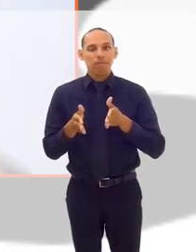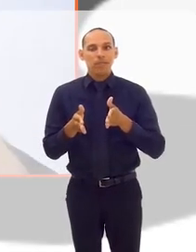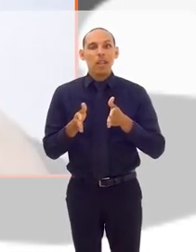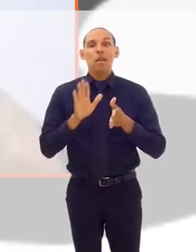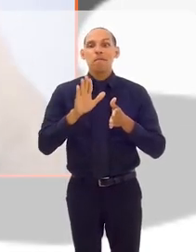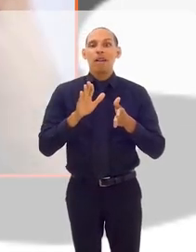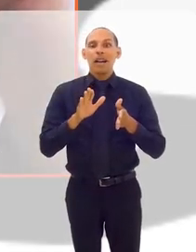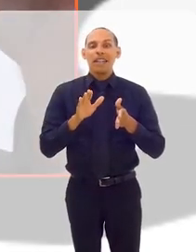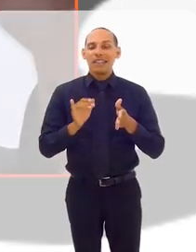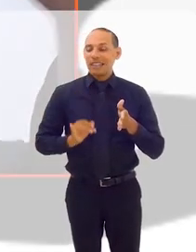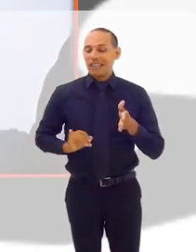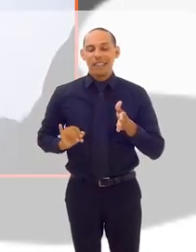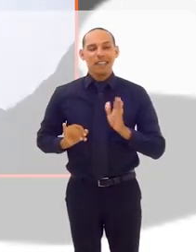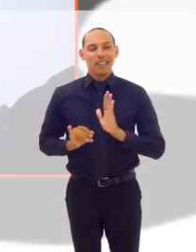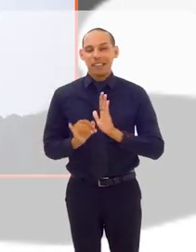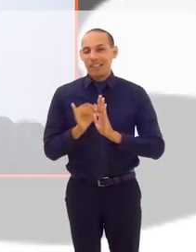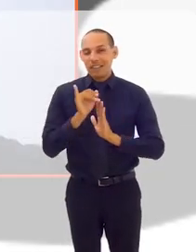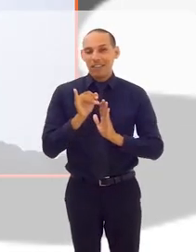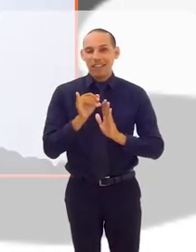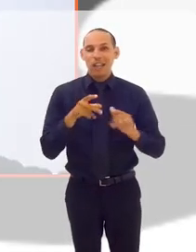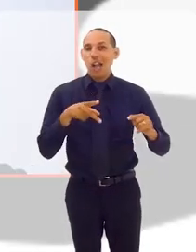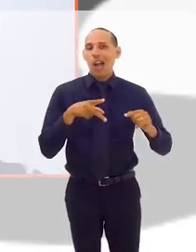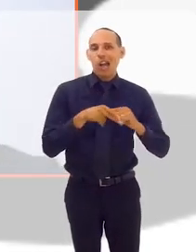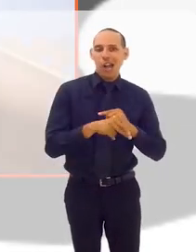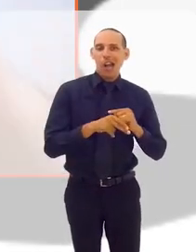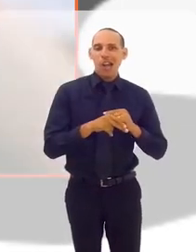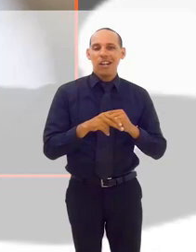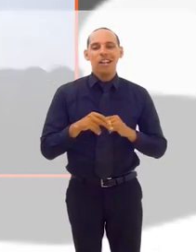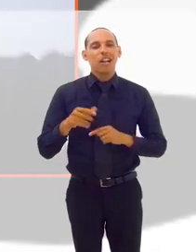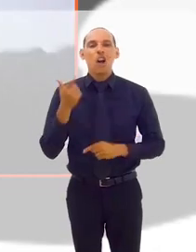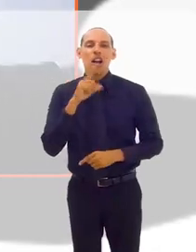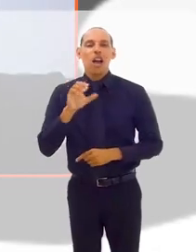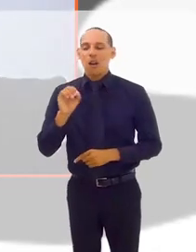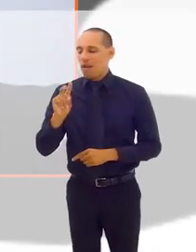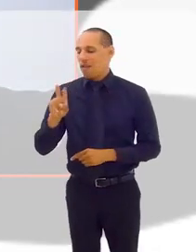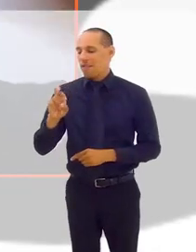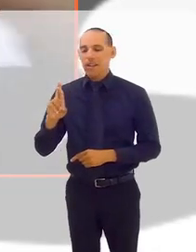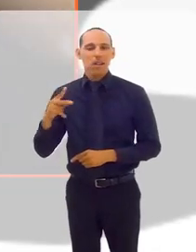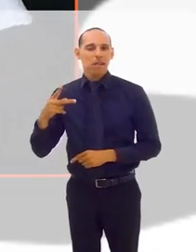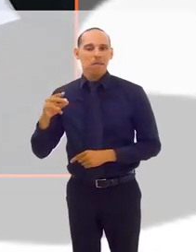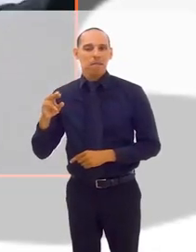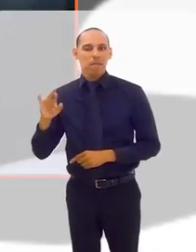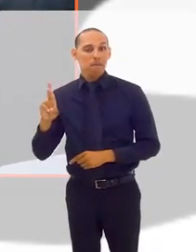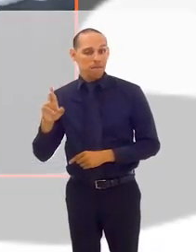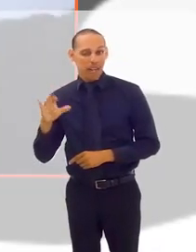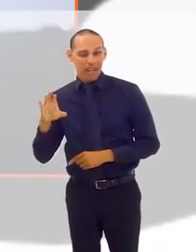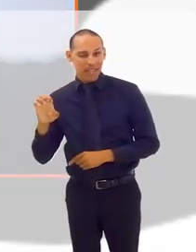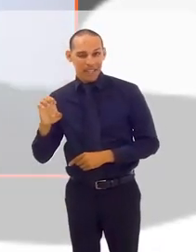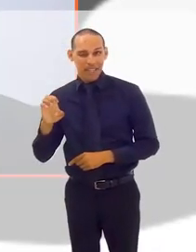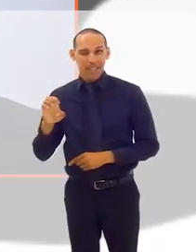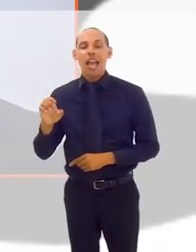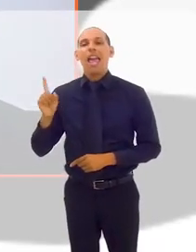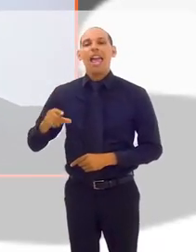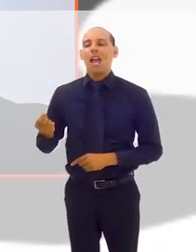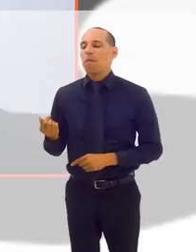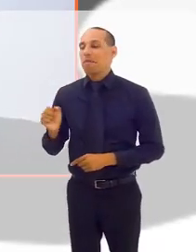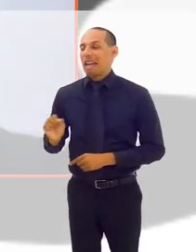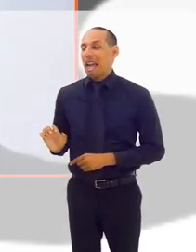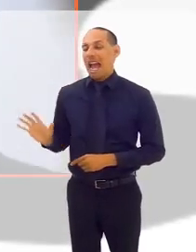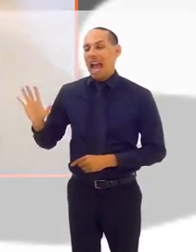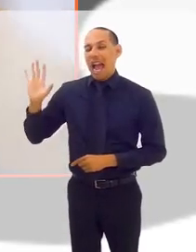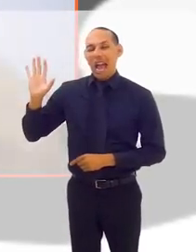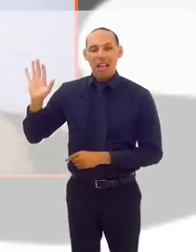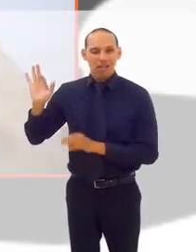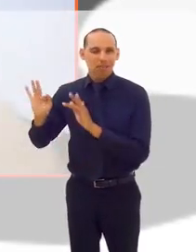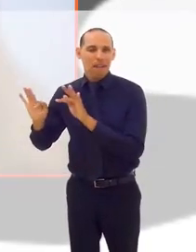essa cadeia inflacionária gigantesca, cria um overprice na ponta, um preço elevado na ponta,